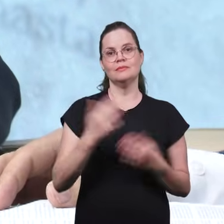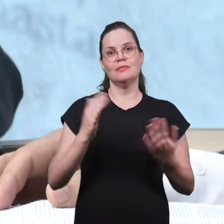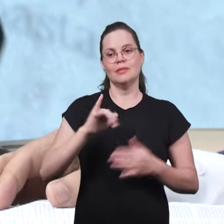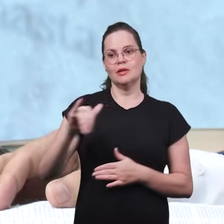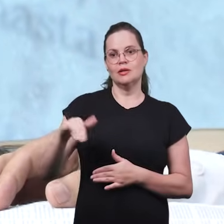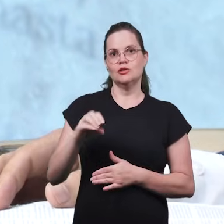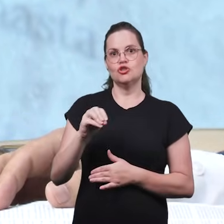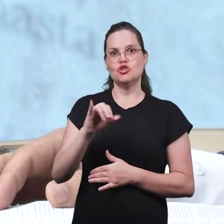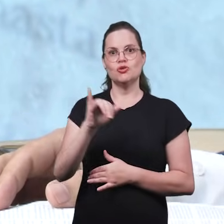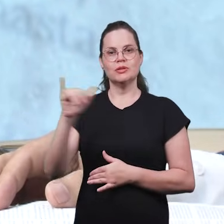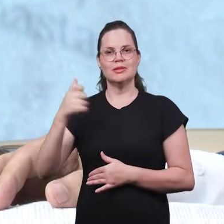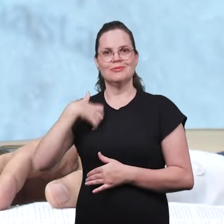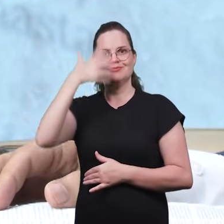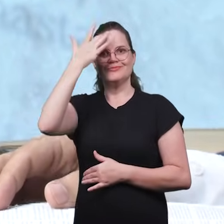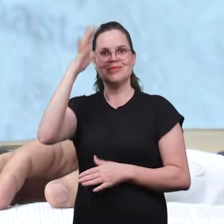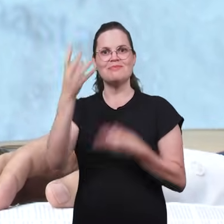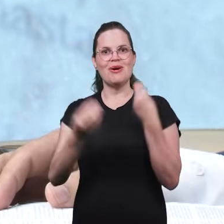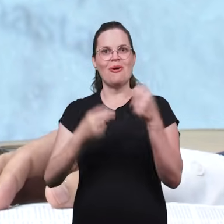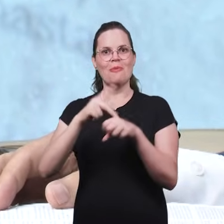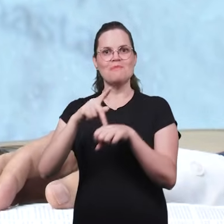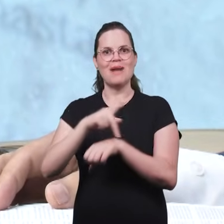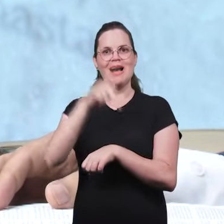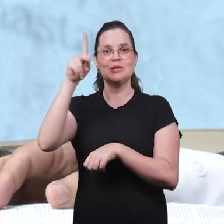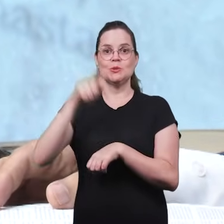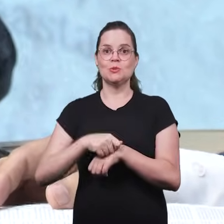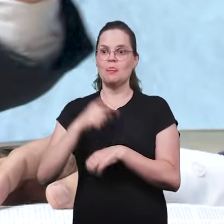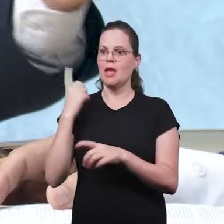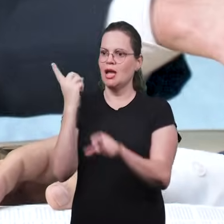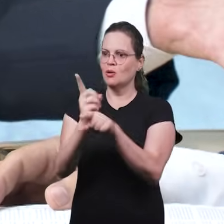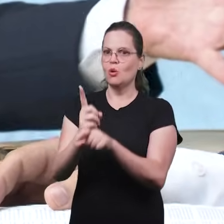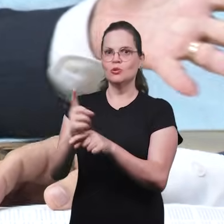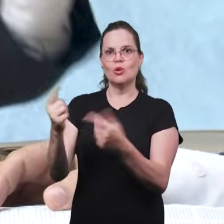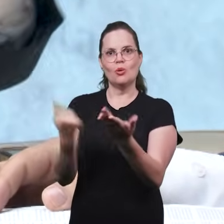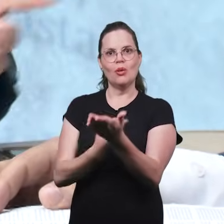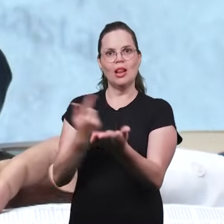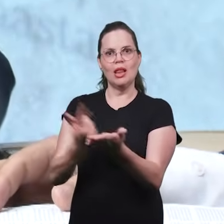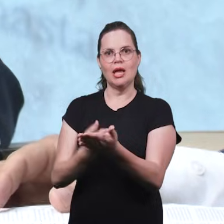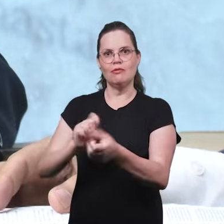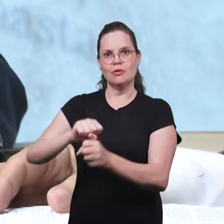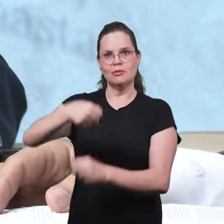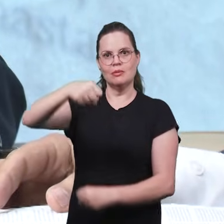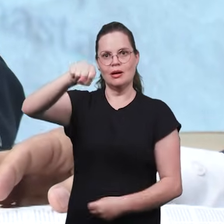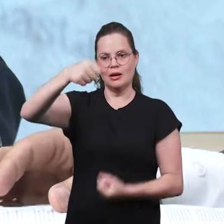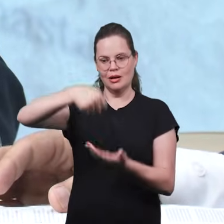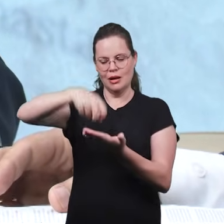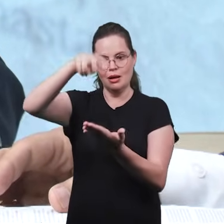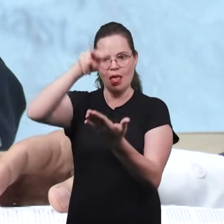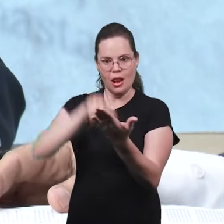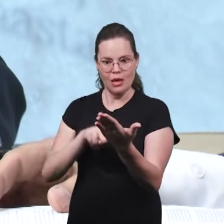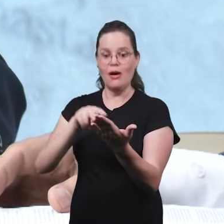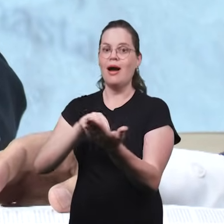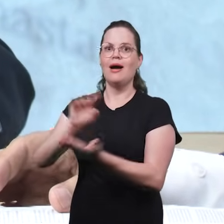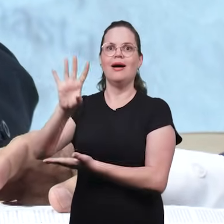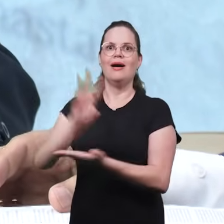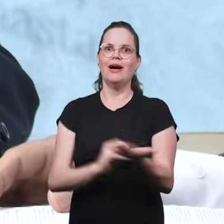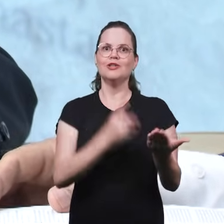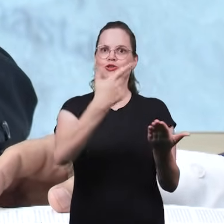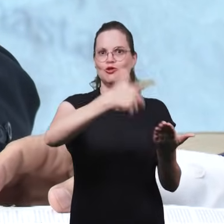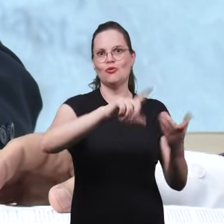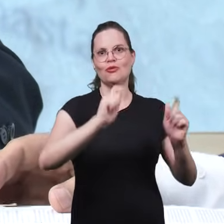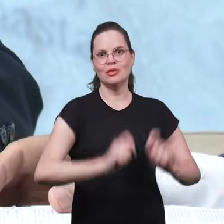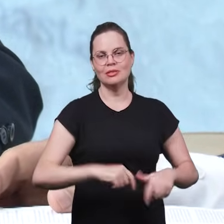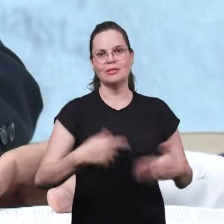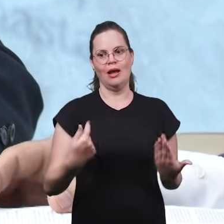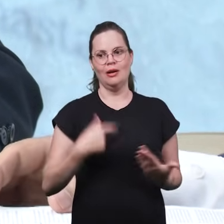De repente acharam o livro do Deuteronômio lá nos escombros do templo. Quando ele leu, vamos fazer tudo de novo. E há um texto aqui que nós